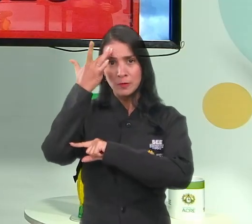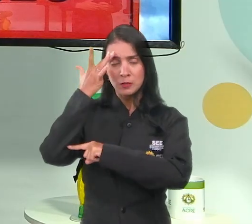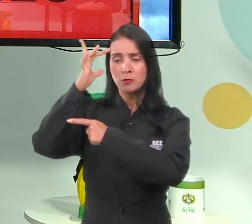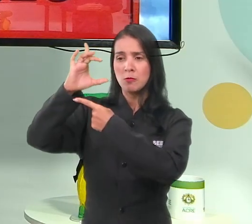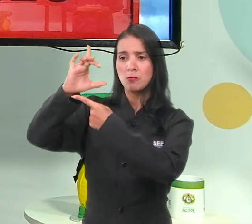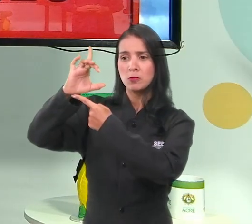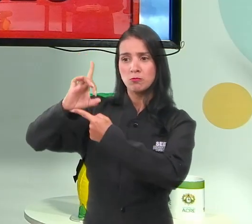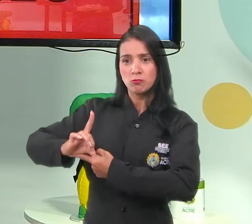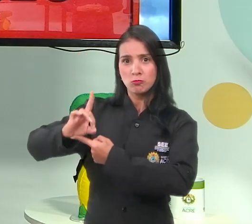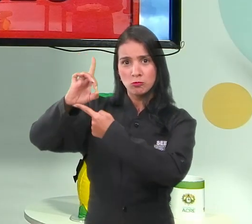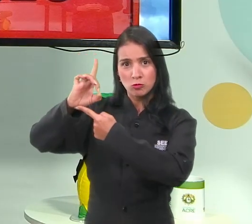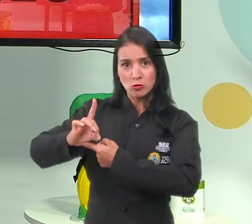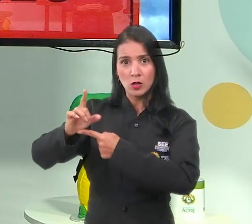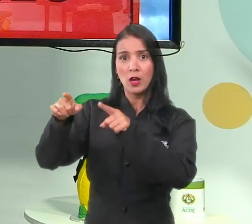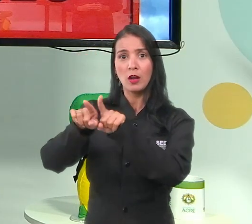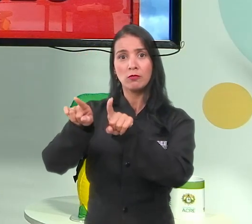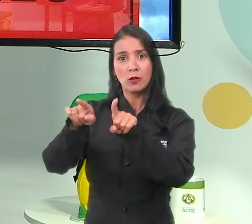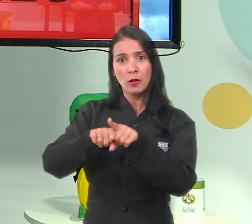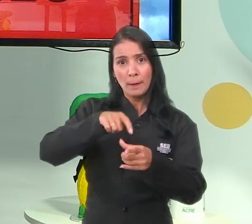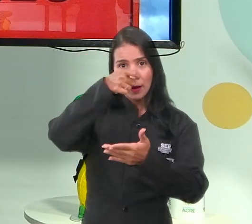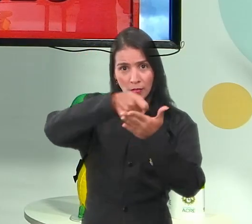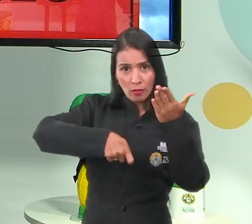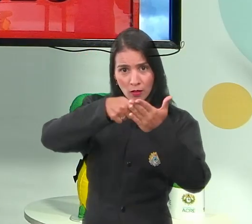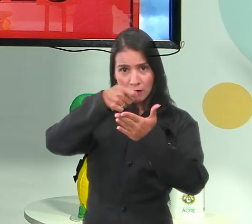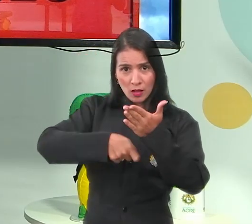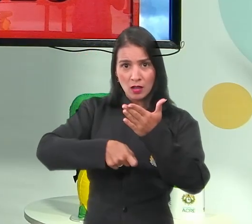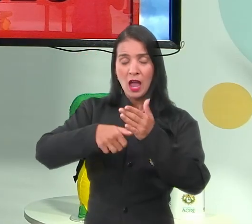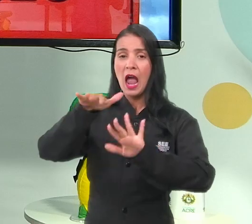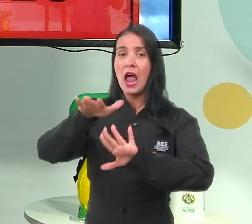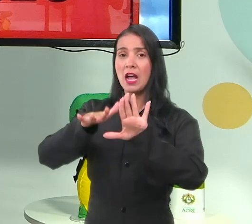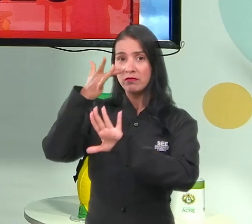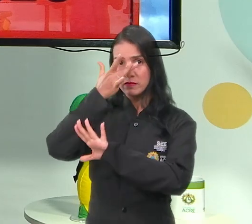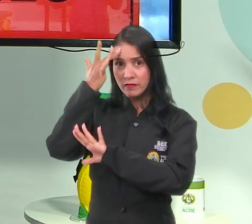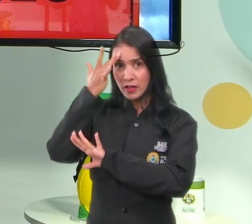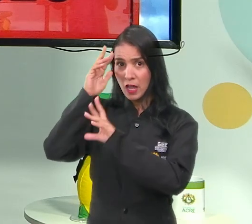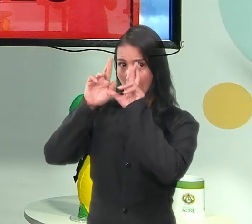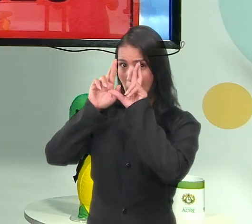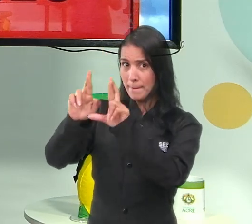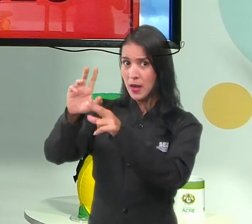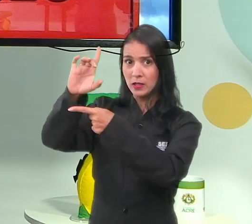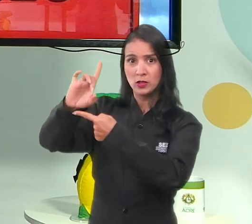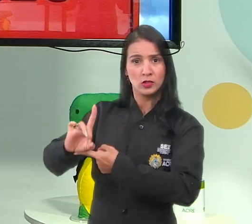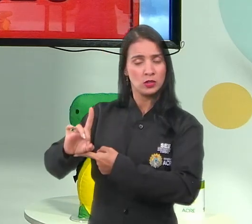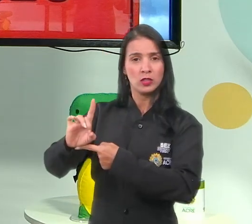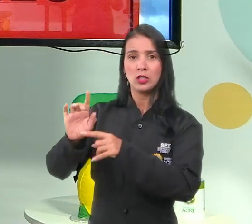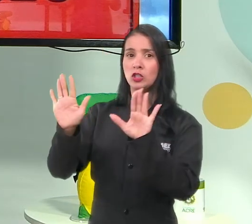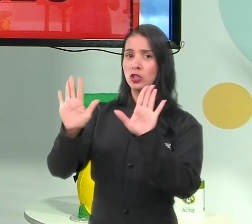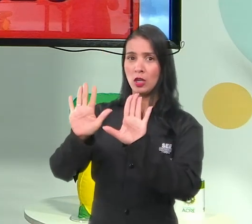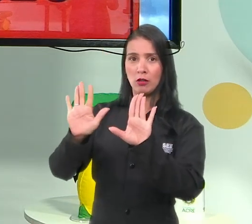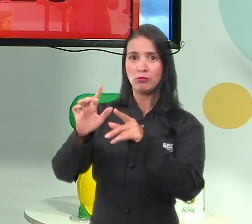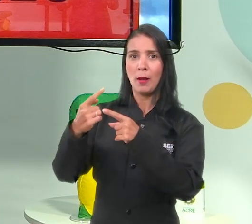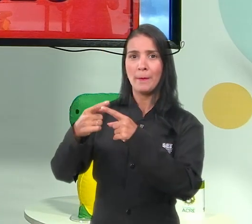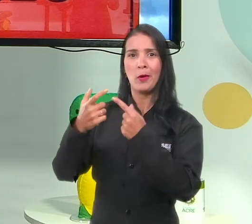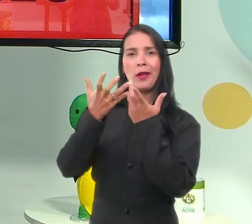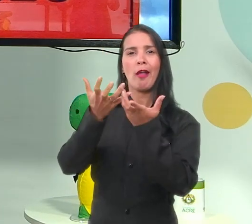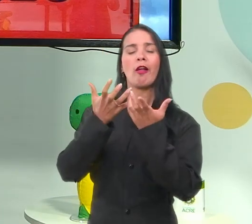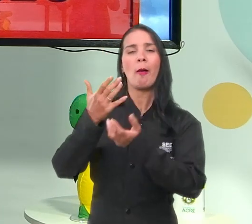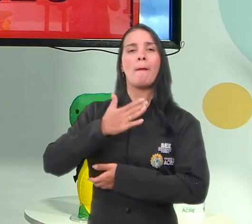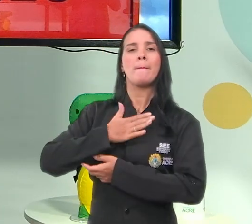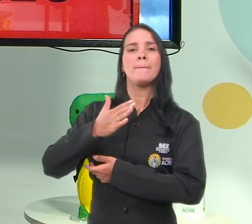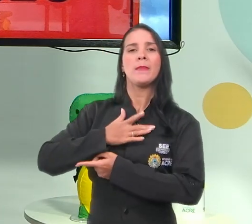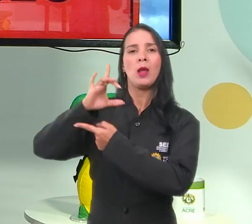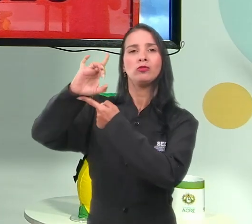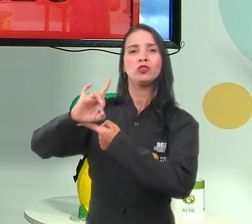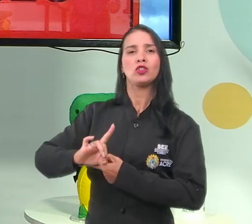são desrespeitados. Que quando pessoas, em nome do seu direito, elas querem agir de uma